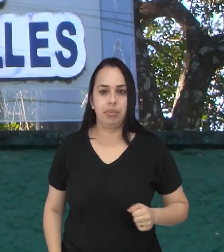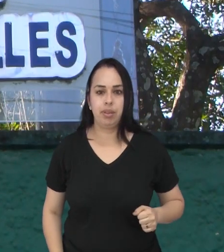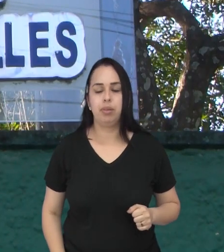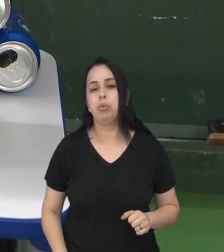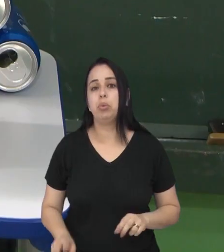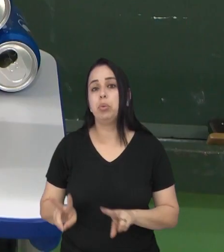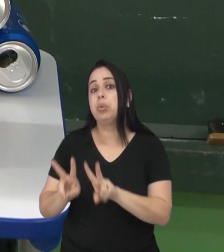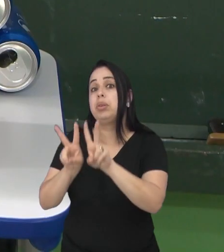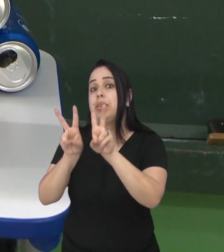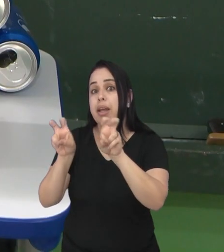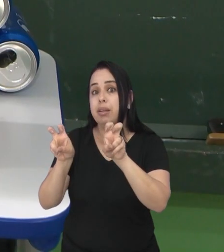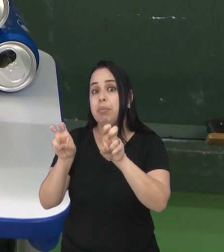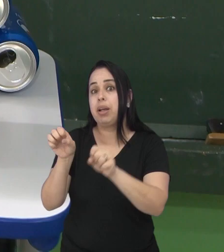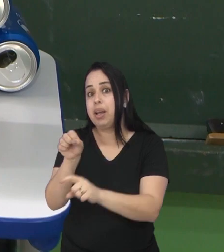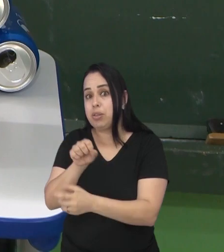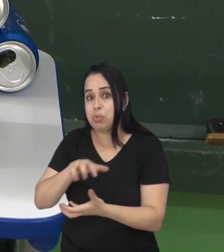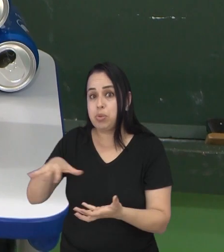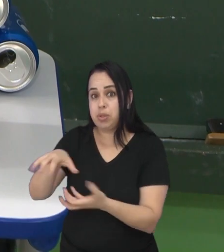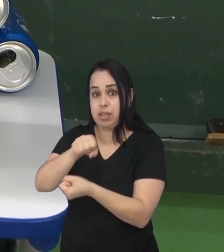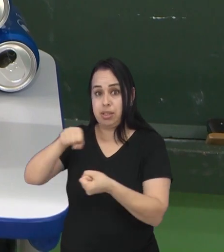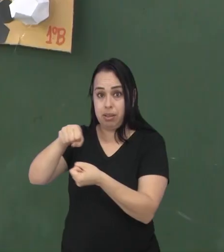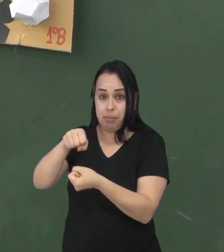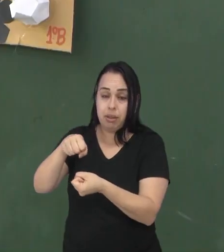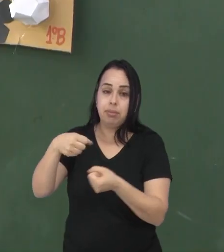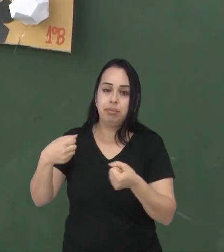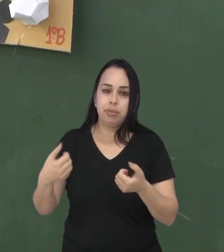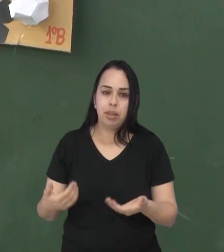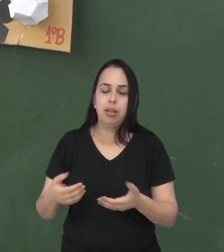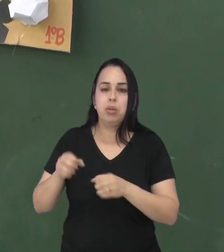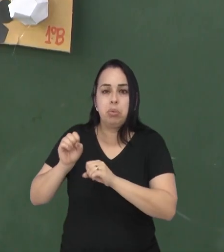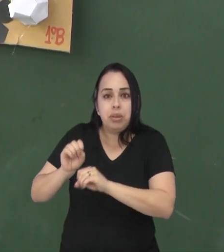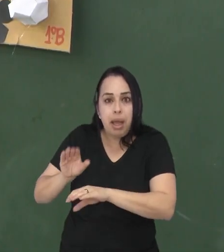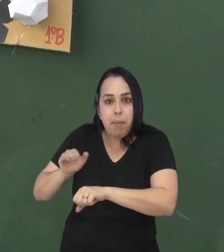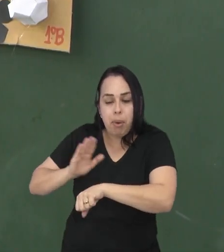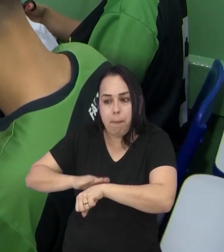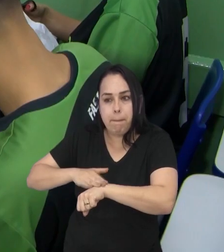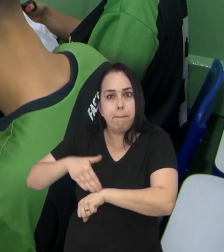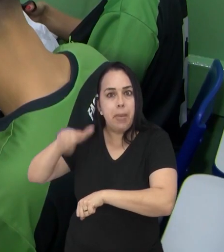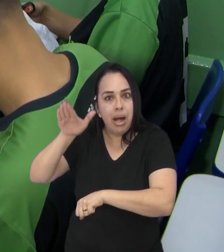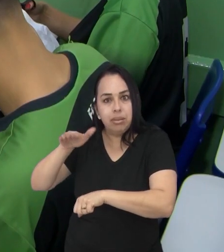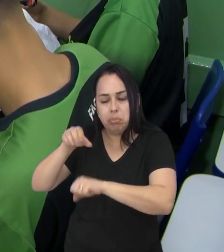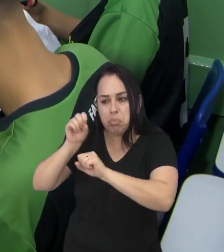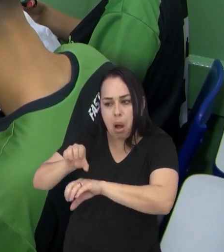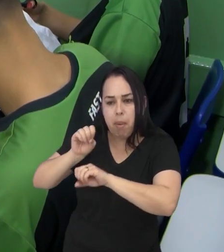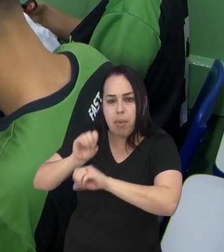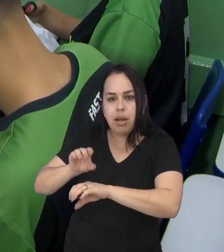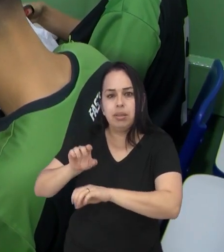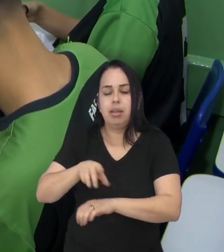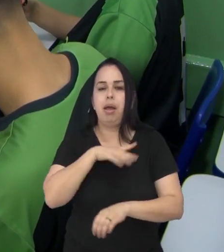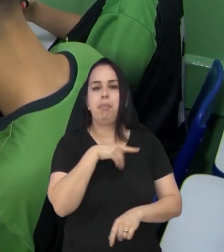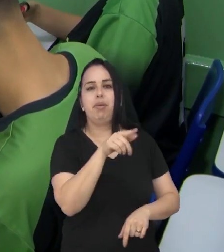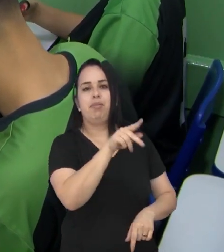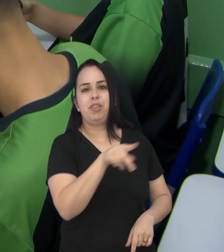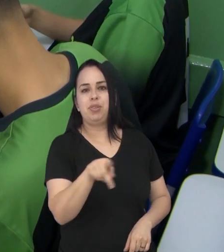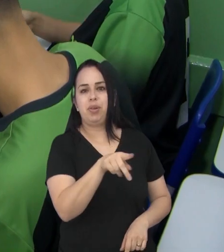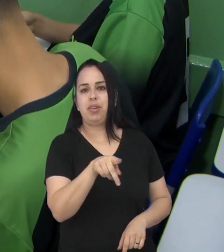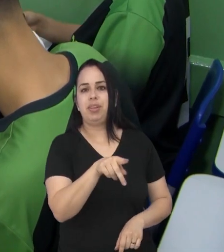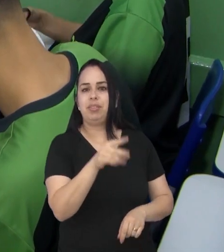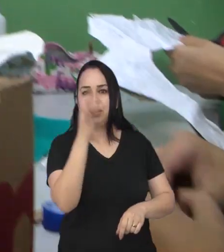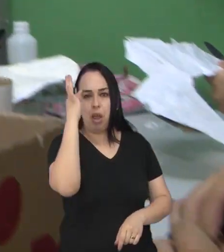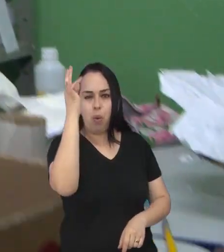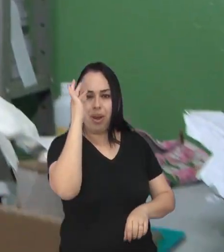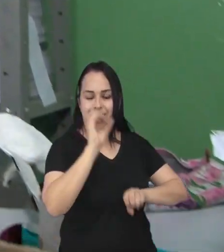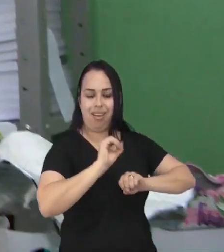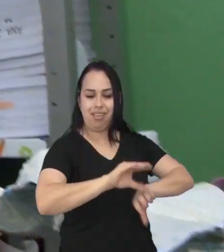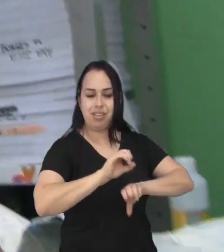por exemplo, o tema era sustentabilidade. E com mais tempo para ensinar, além da teoria, a professora Andréia consegue dar